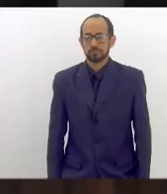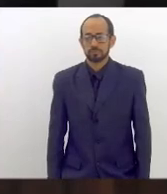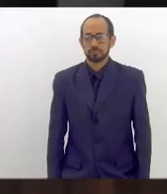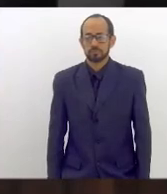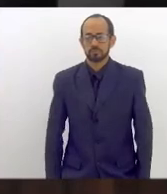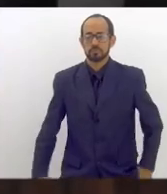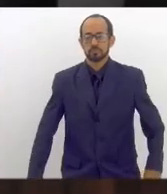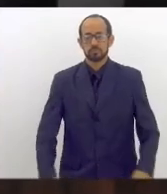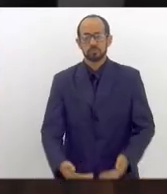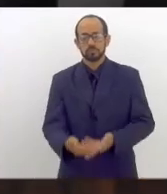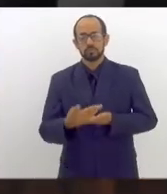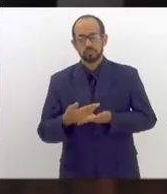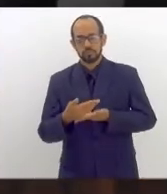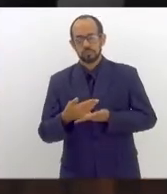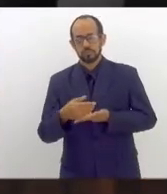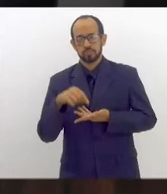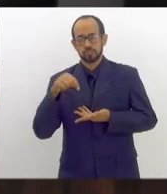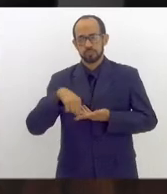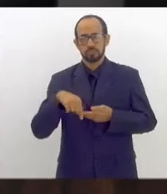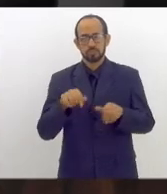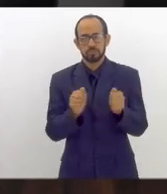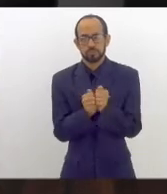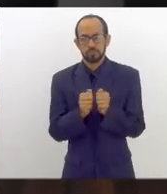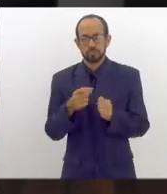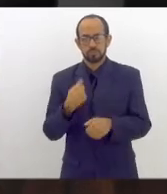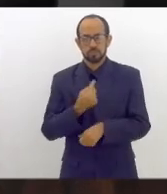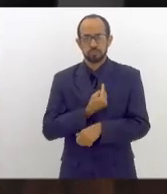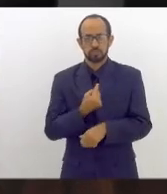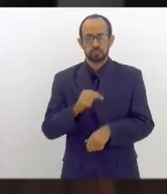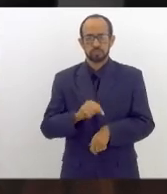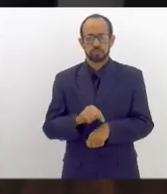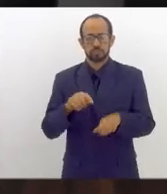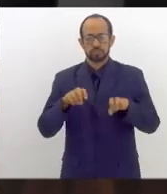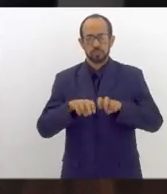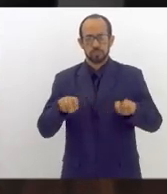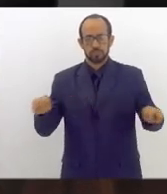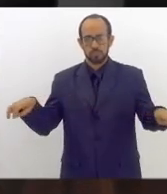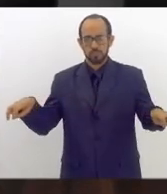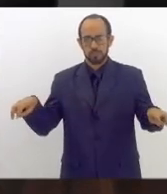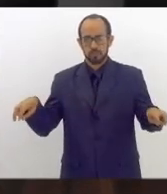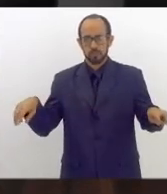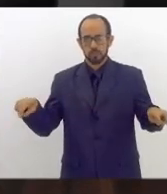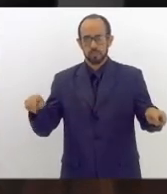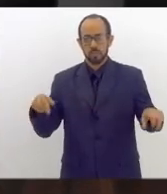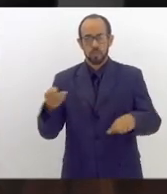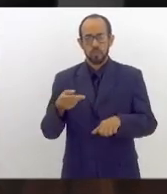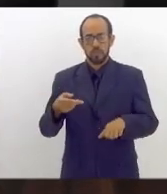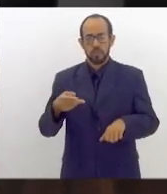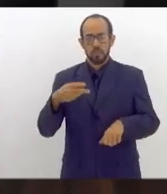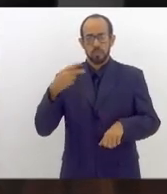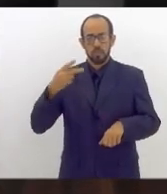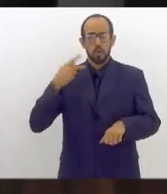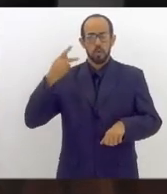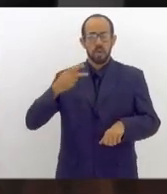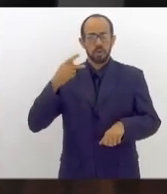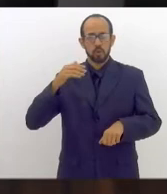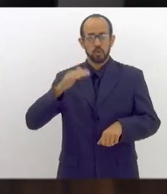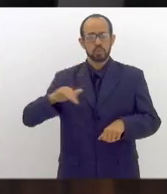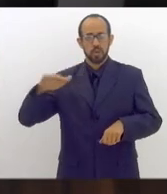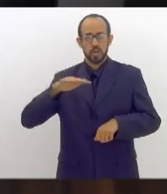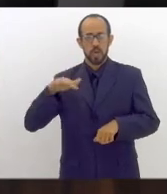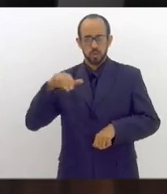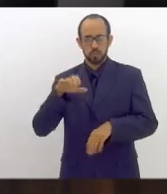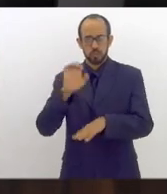convido para estar conosco a mesa os procurador-geral do Estado do Rio de Janeiro representando